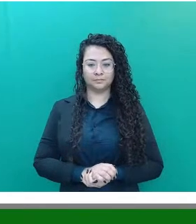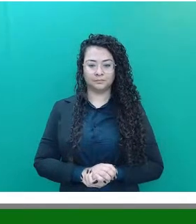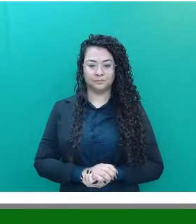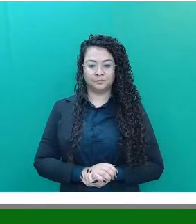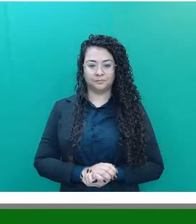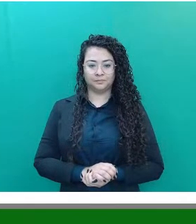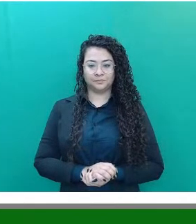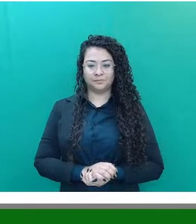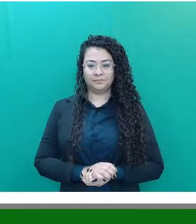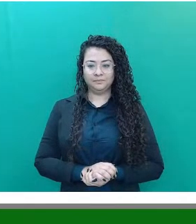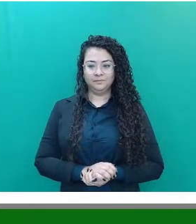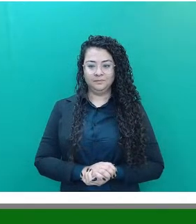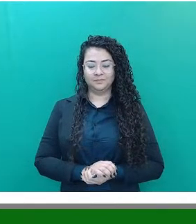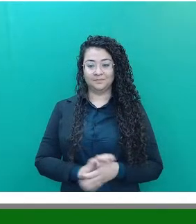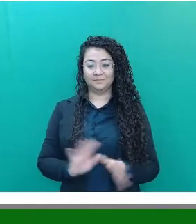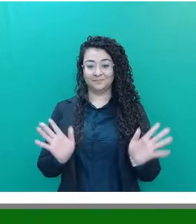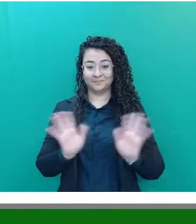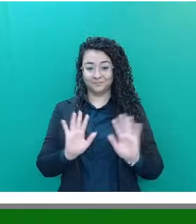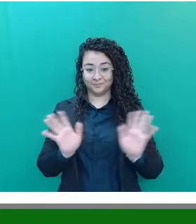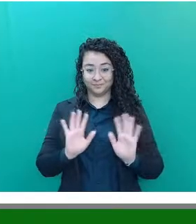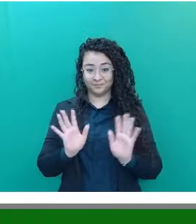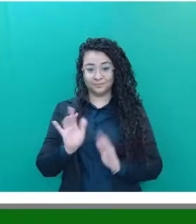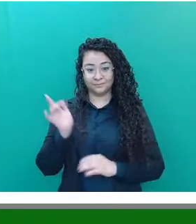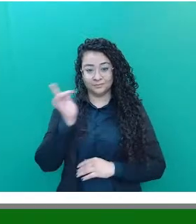Olá, me ouvem bem?